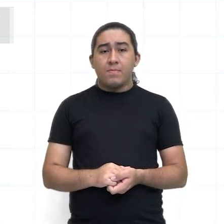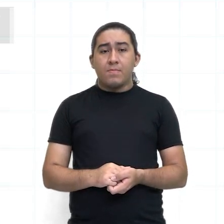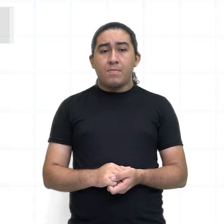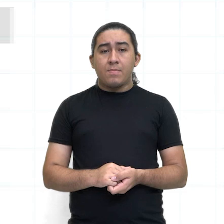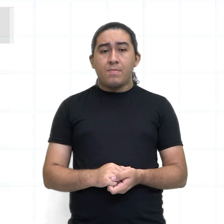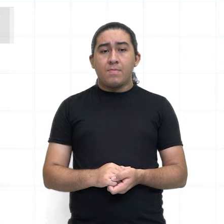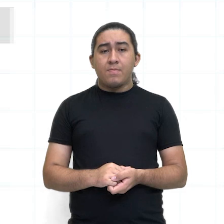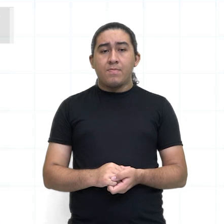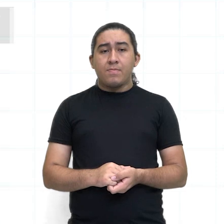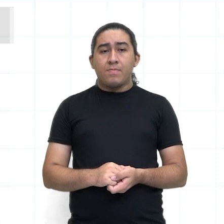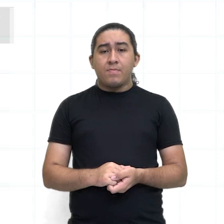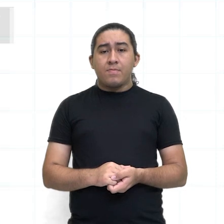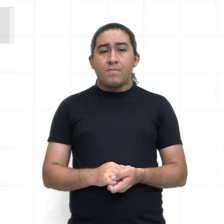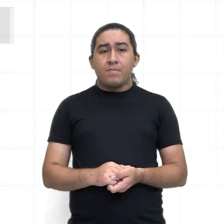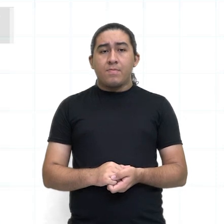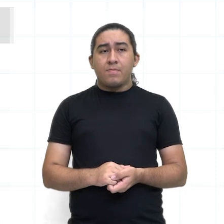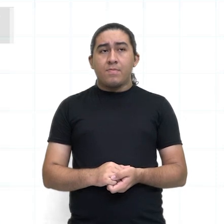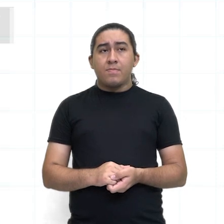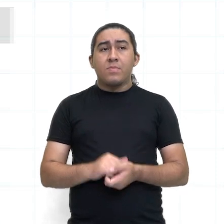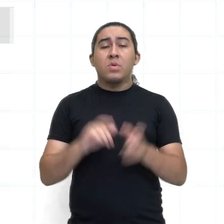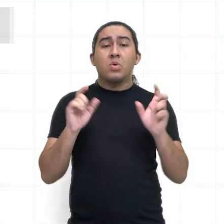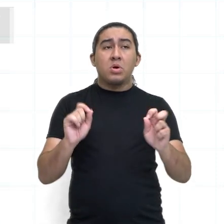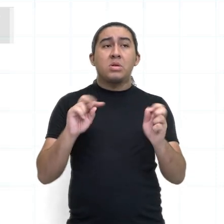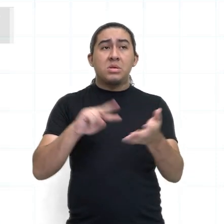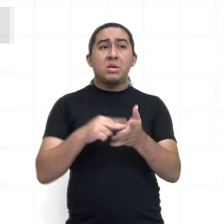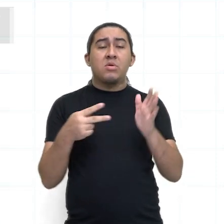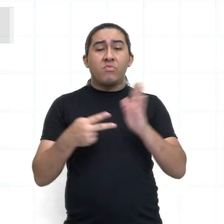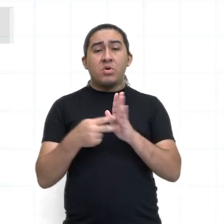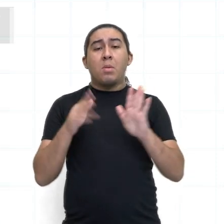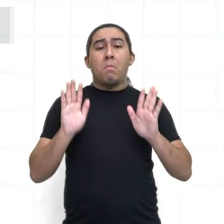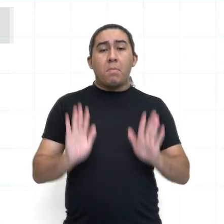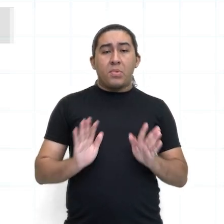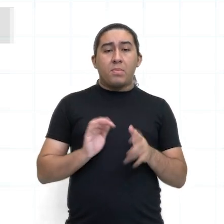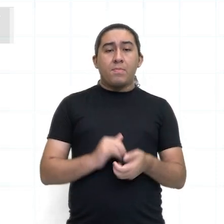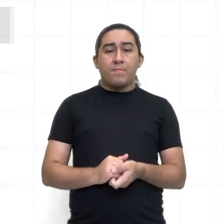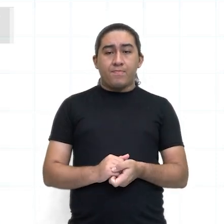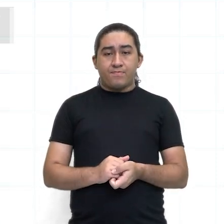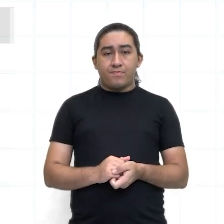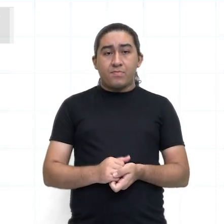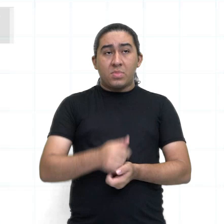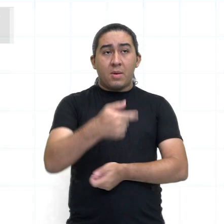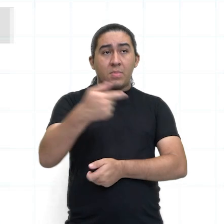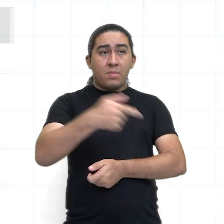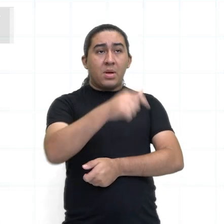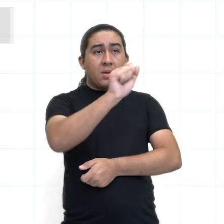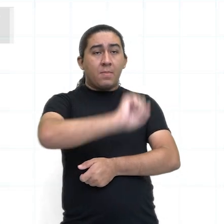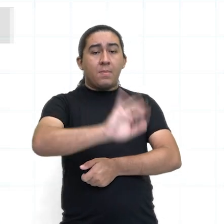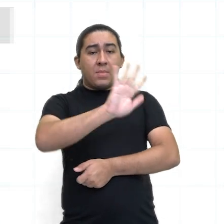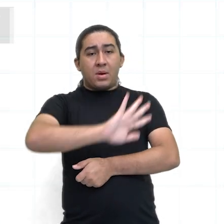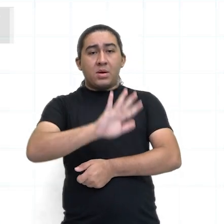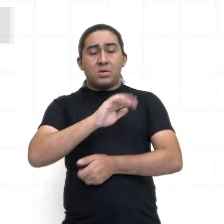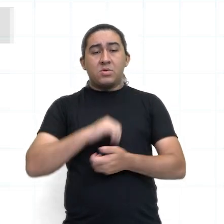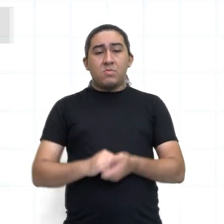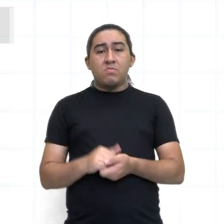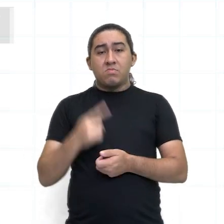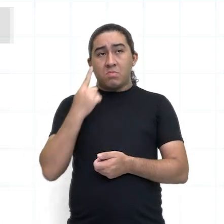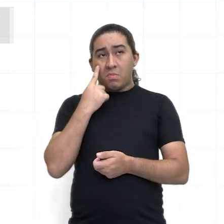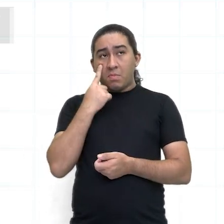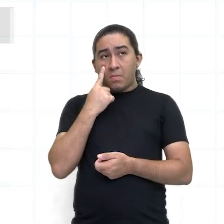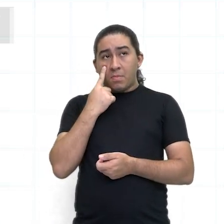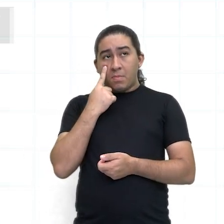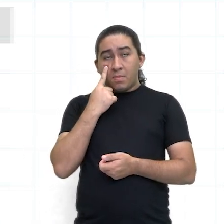tá? Então, o que acontece? O que eu quero dizer para vocês? Que nessa primeira obra aqui, quando eu utilizo,